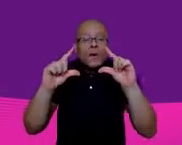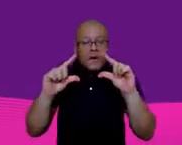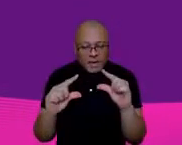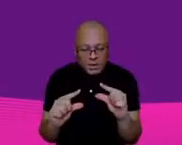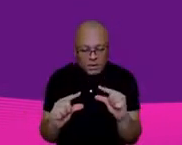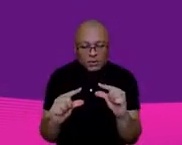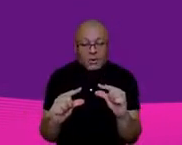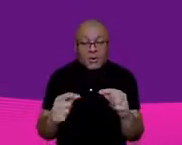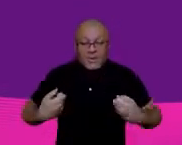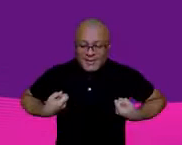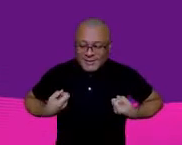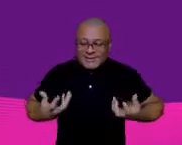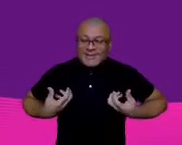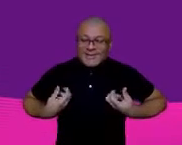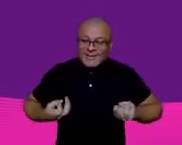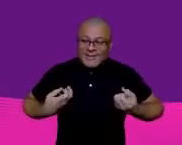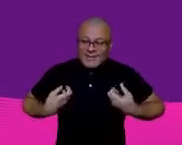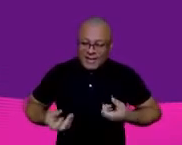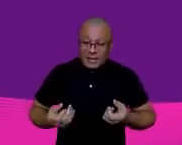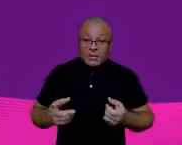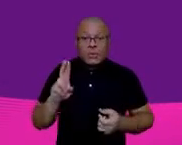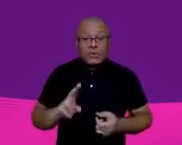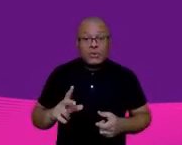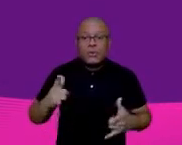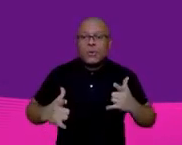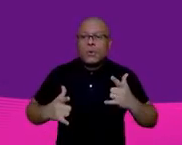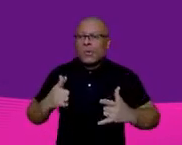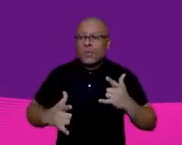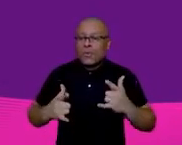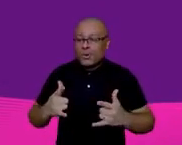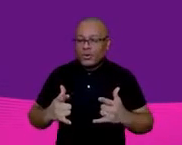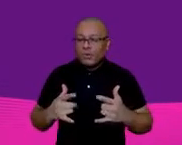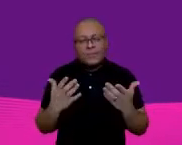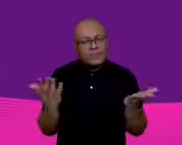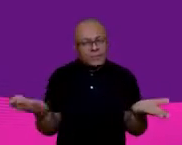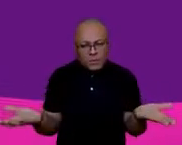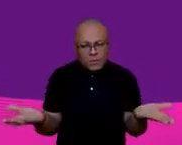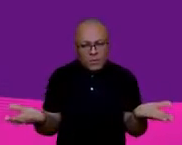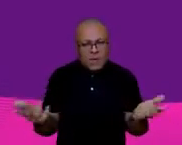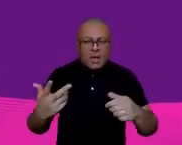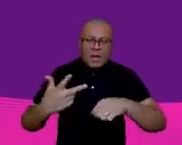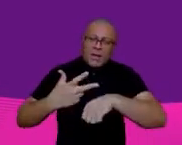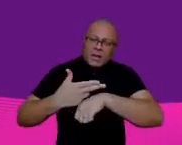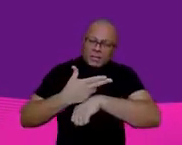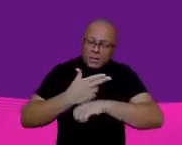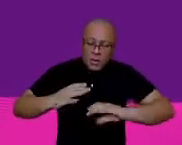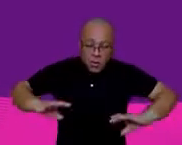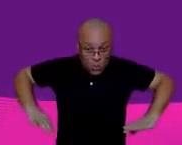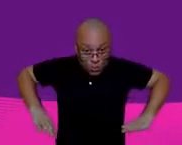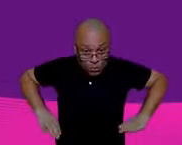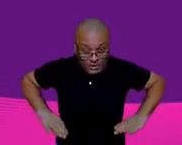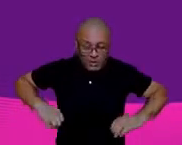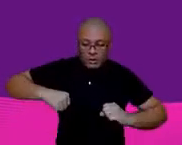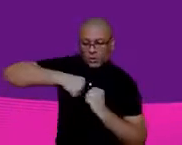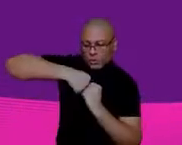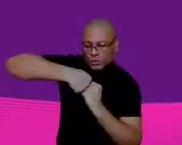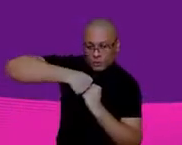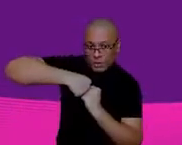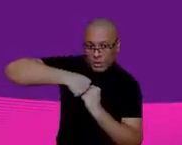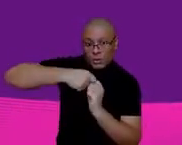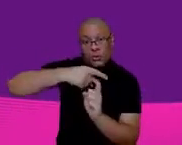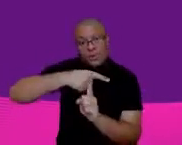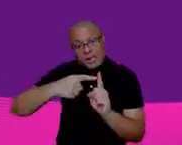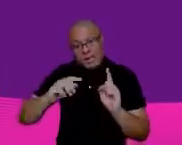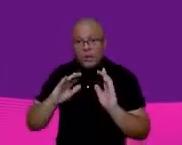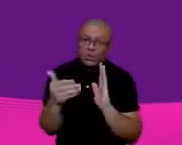custos quando usamos robótica. Então, seja a cirurgia de quadril, de joelho parcial, nós fazemos o